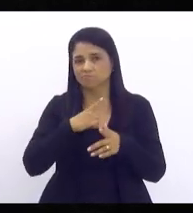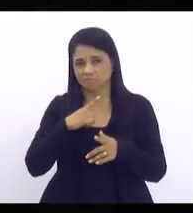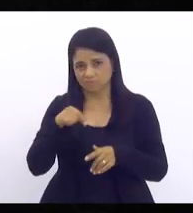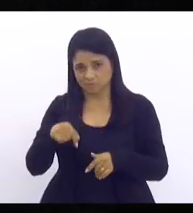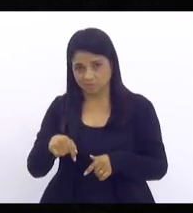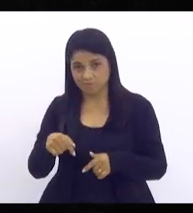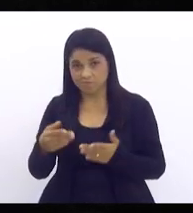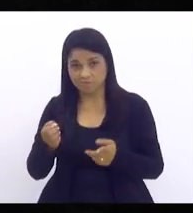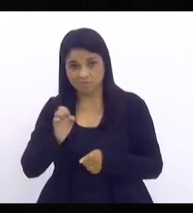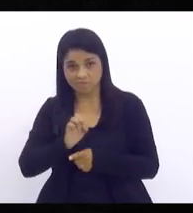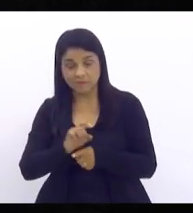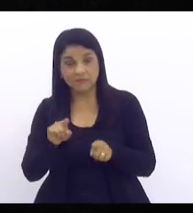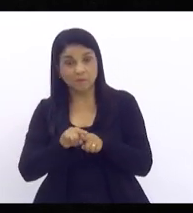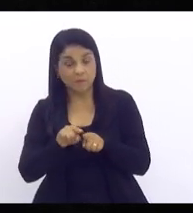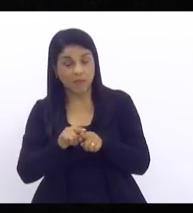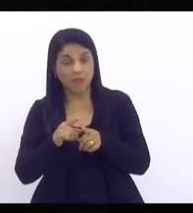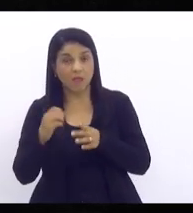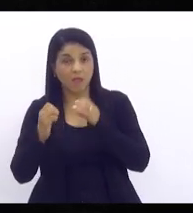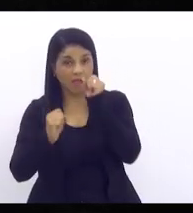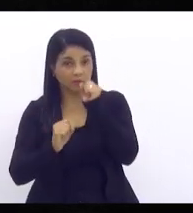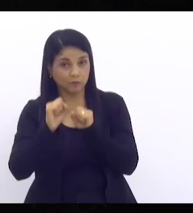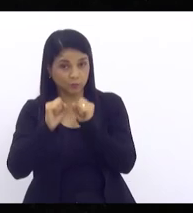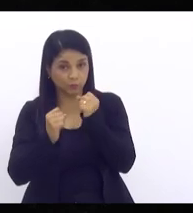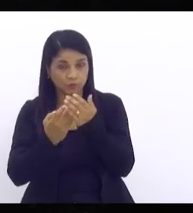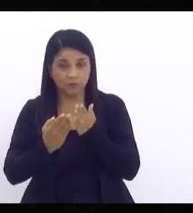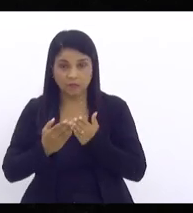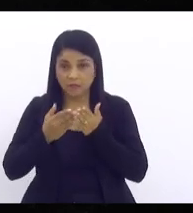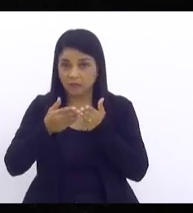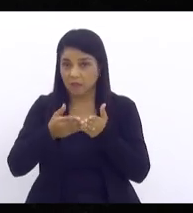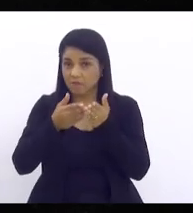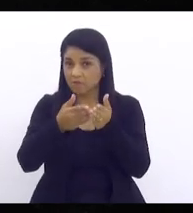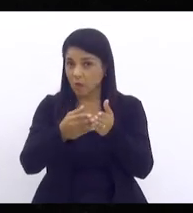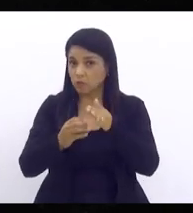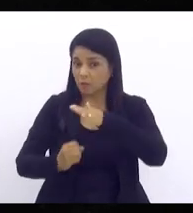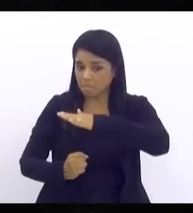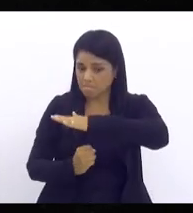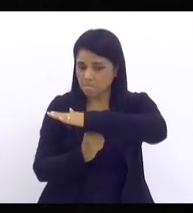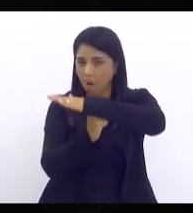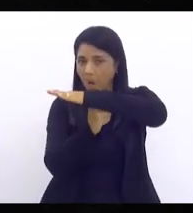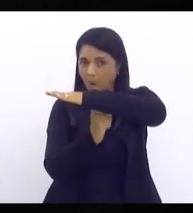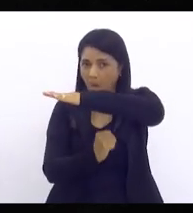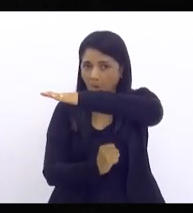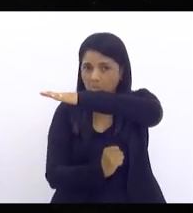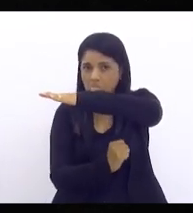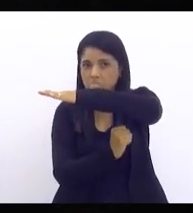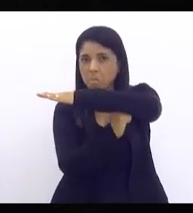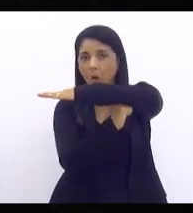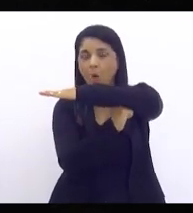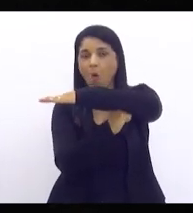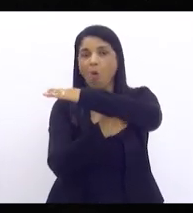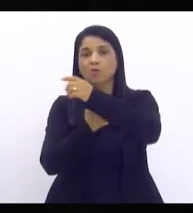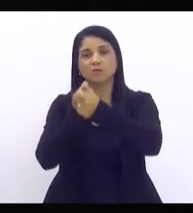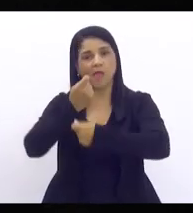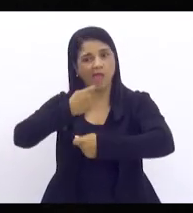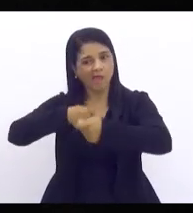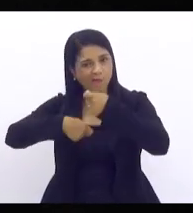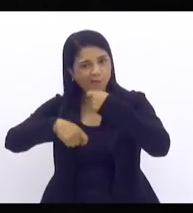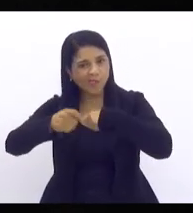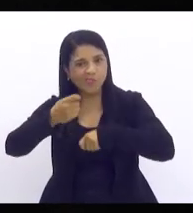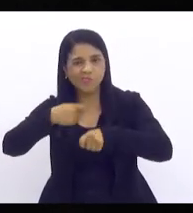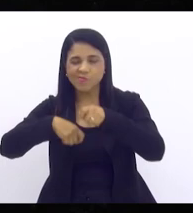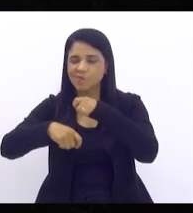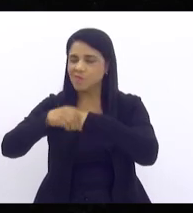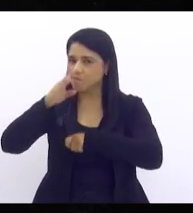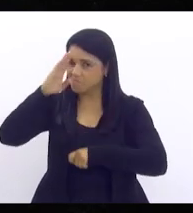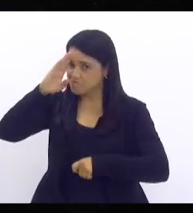a indústria naval compõe um pilar de sustentação muito importante da economia do estado do